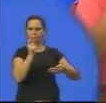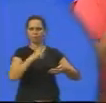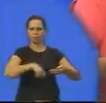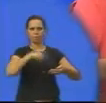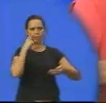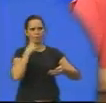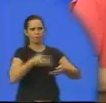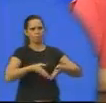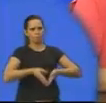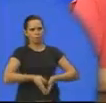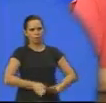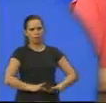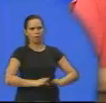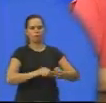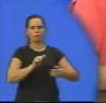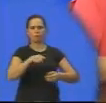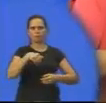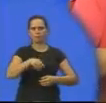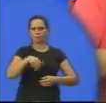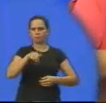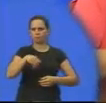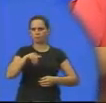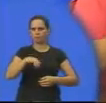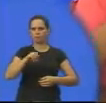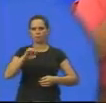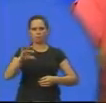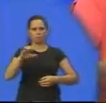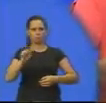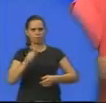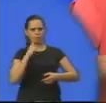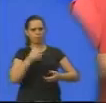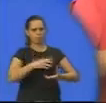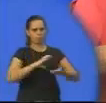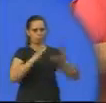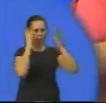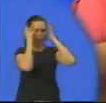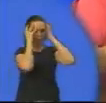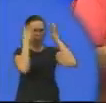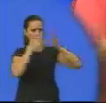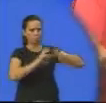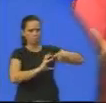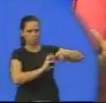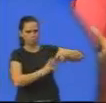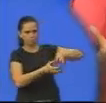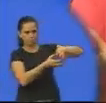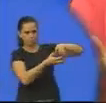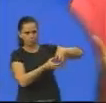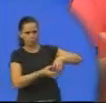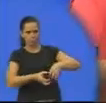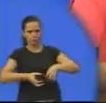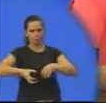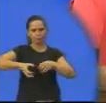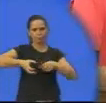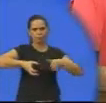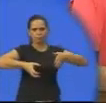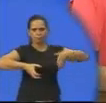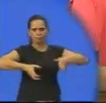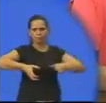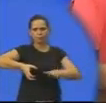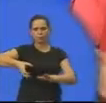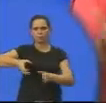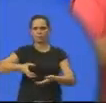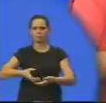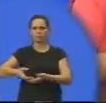primeira saída do líquido amniótico, aí a cabeça do bebê, e aí o médico ajudando a retirar o